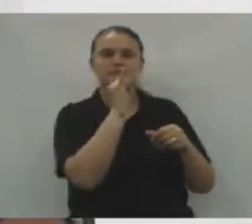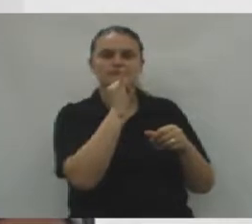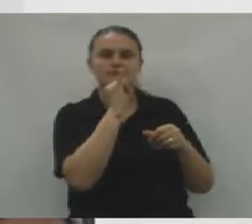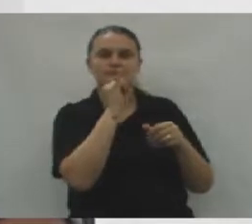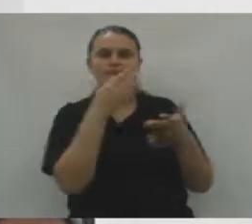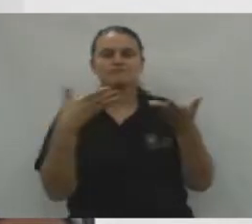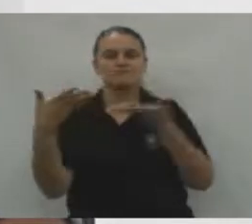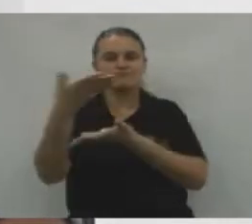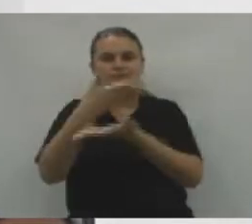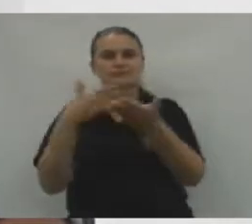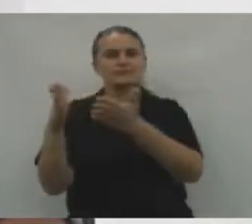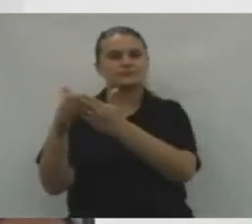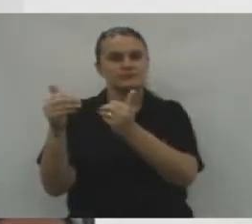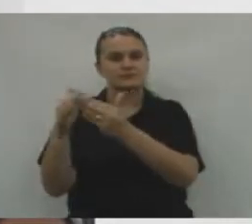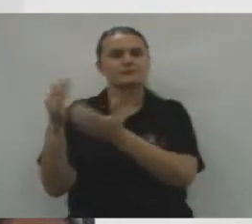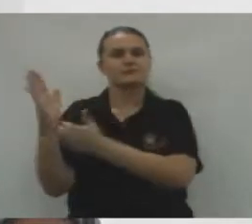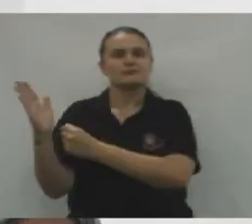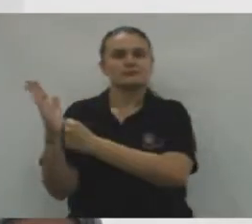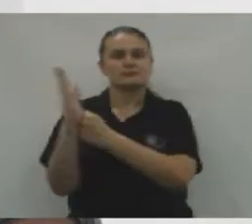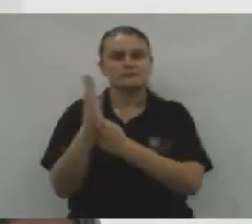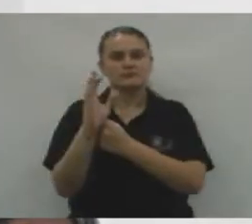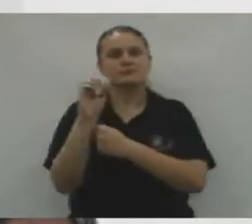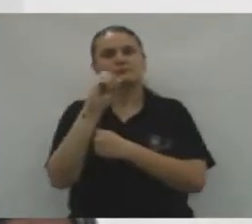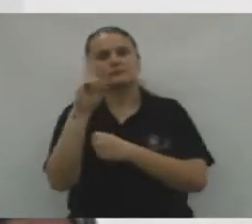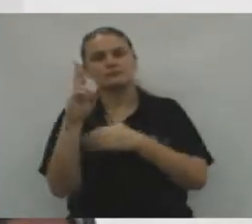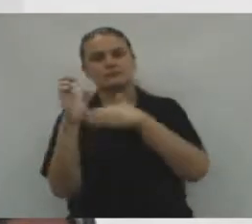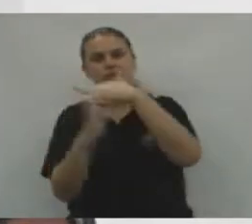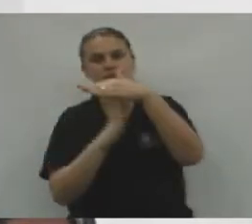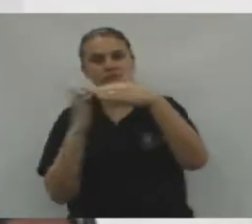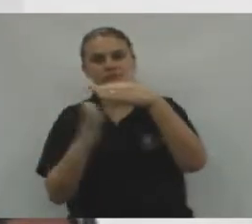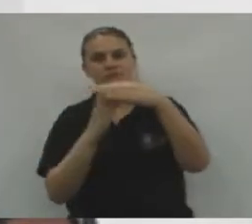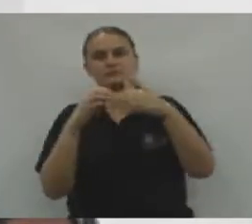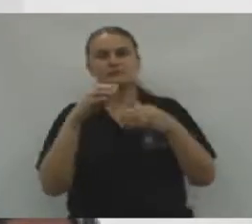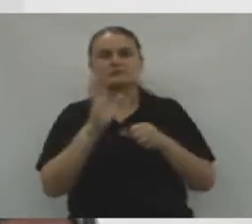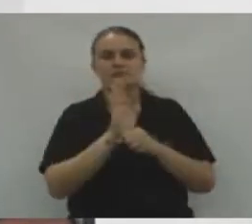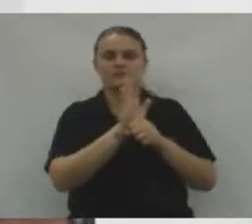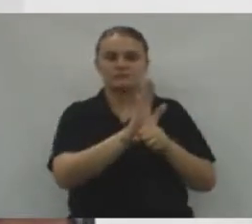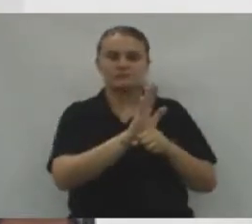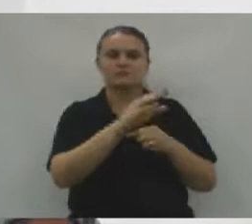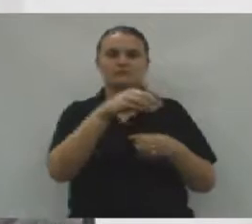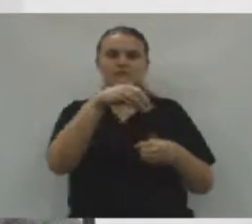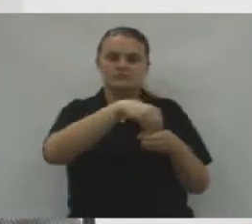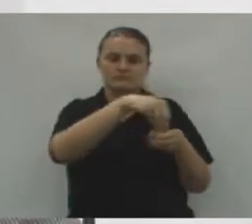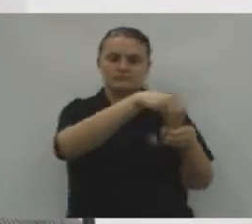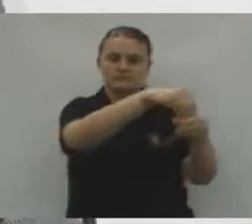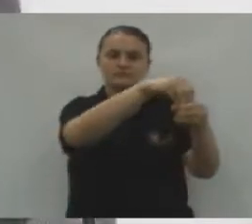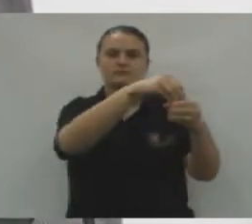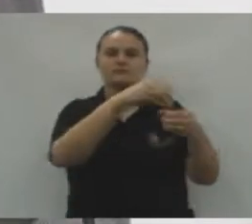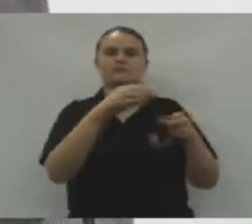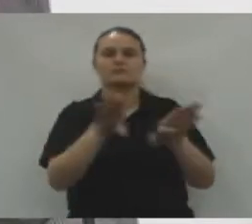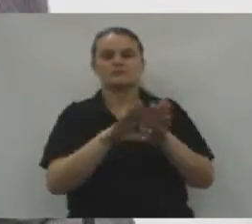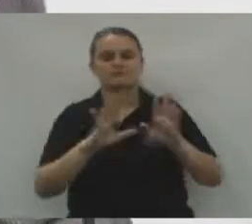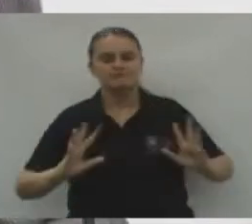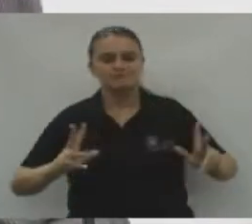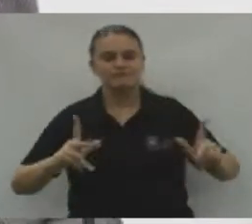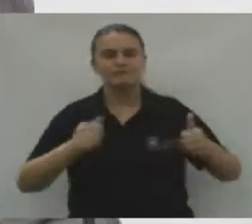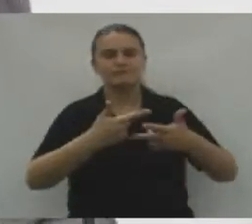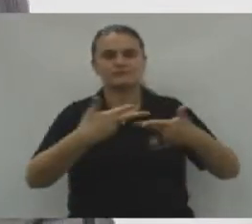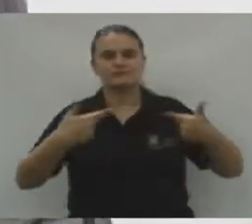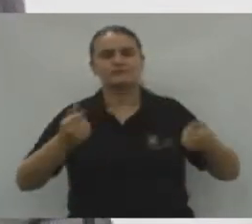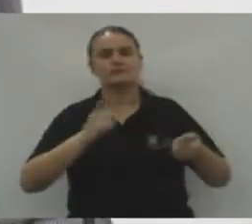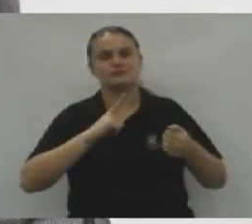parceria com empresas que fornecem insumos, equipamentos, recebe assistência da Secretaria